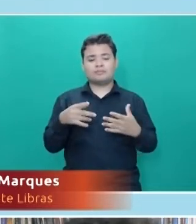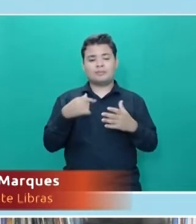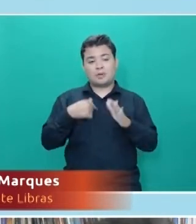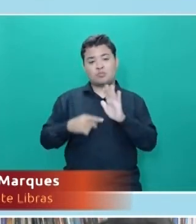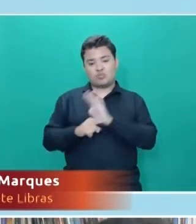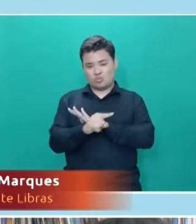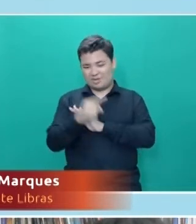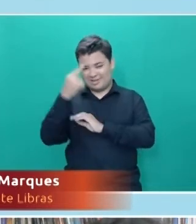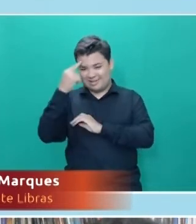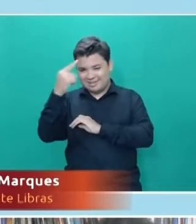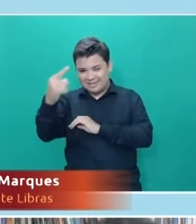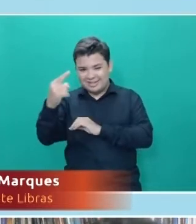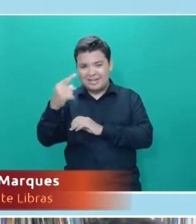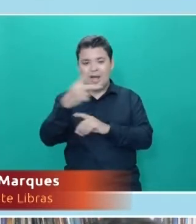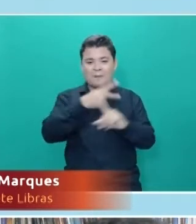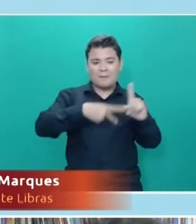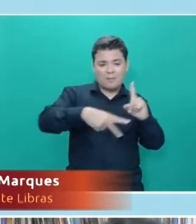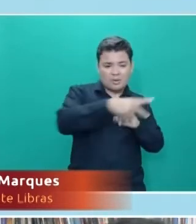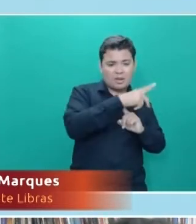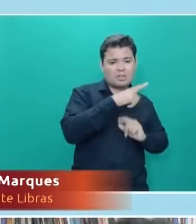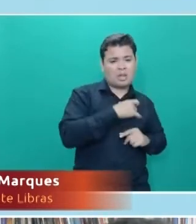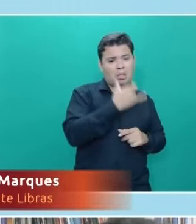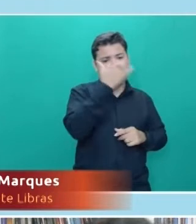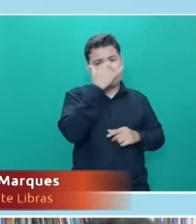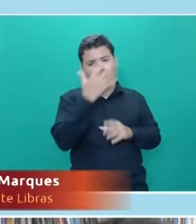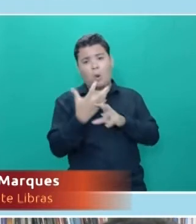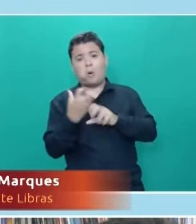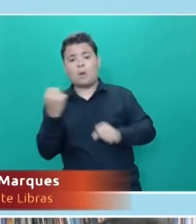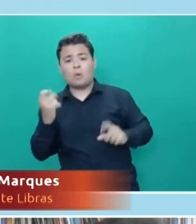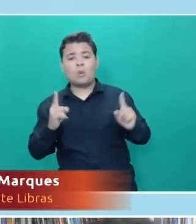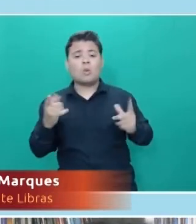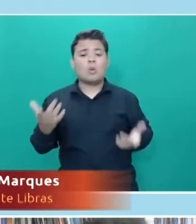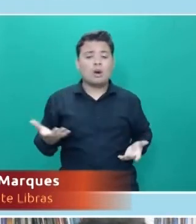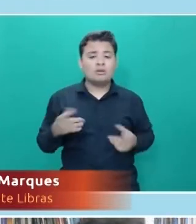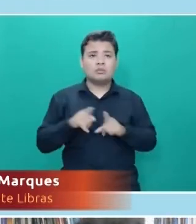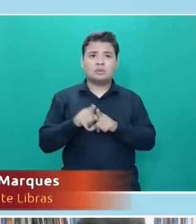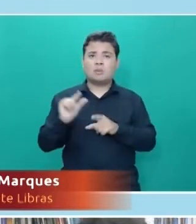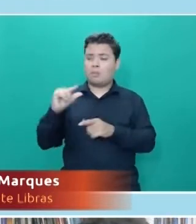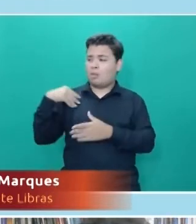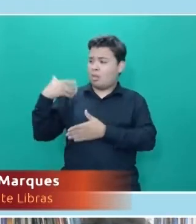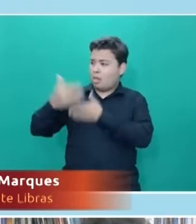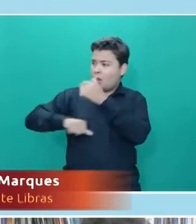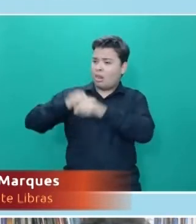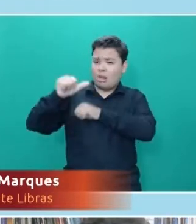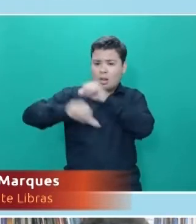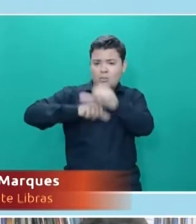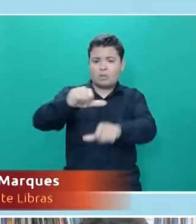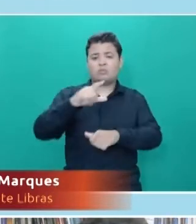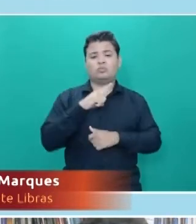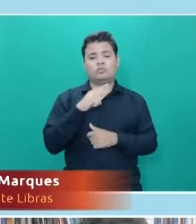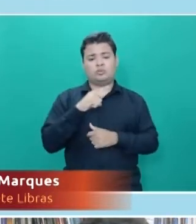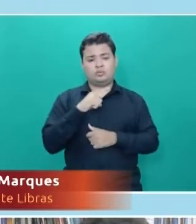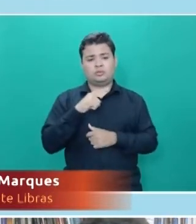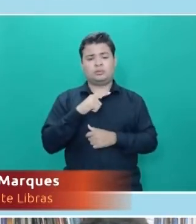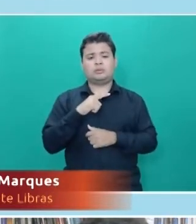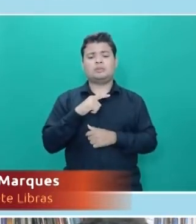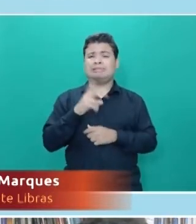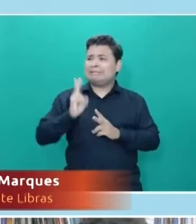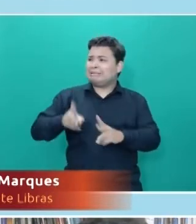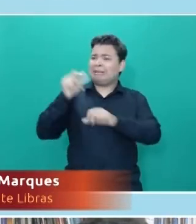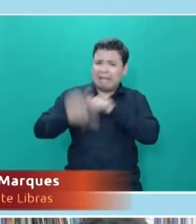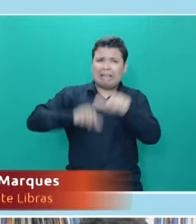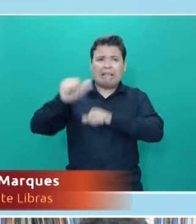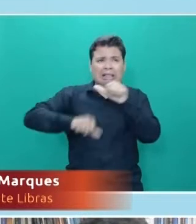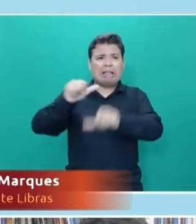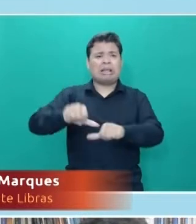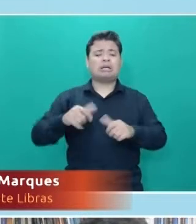da Previdência ser ou não deficitária, das recentes alterações, né, e constantes alterações, como destacou o Henrique, no nosso